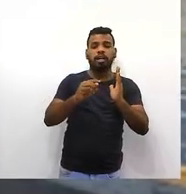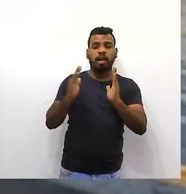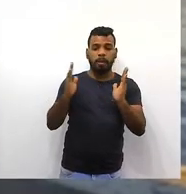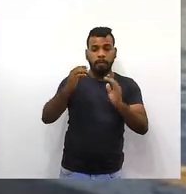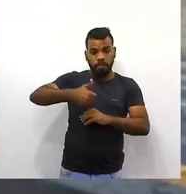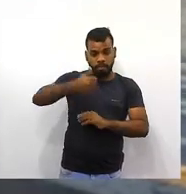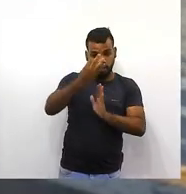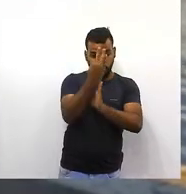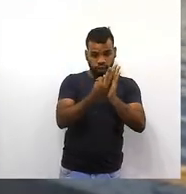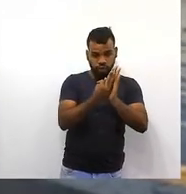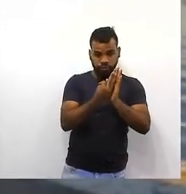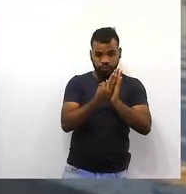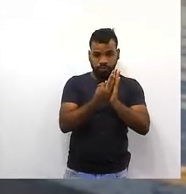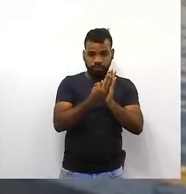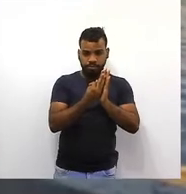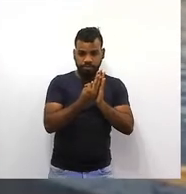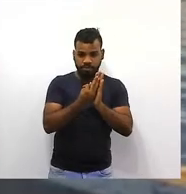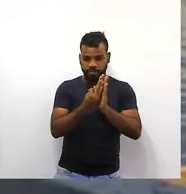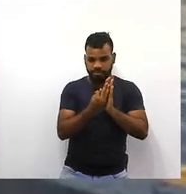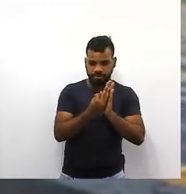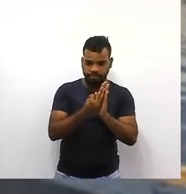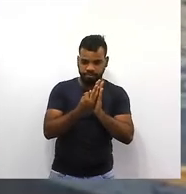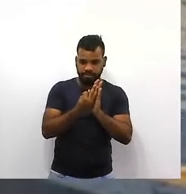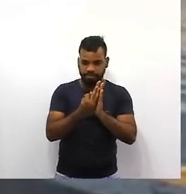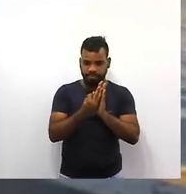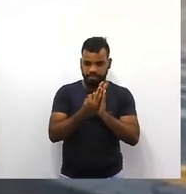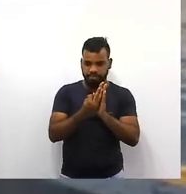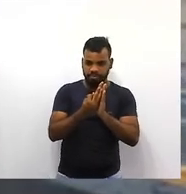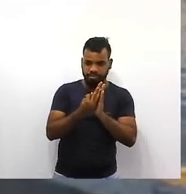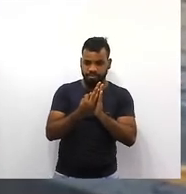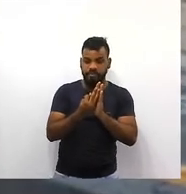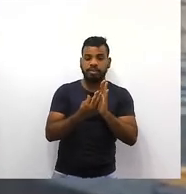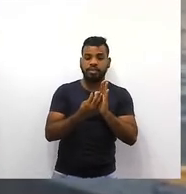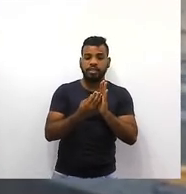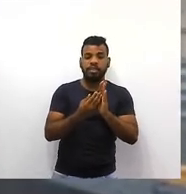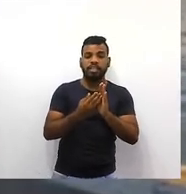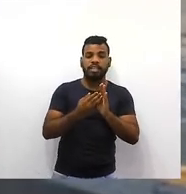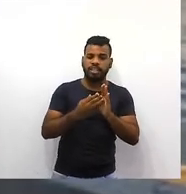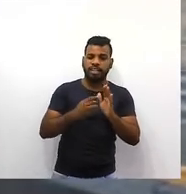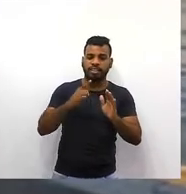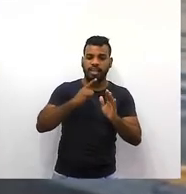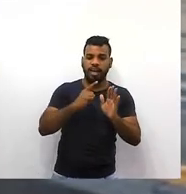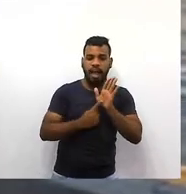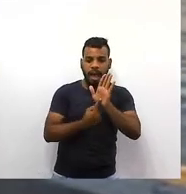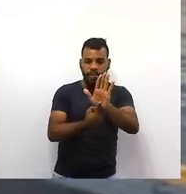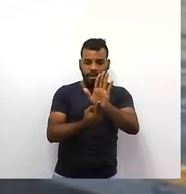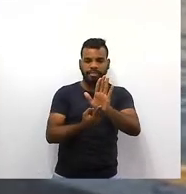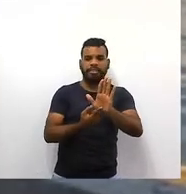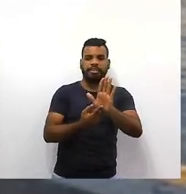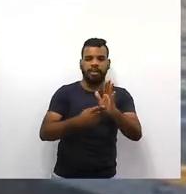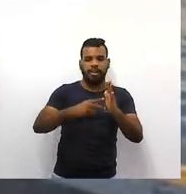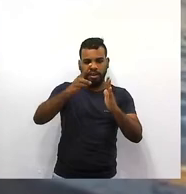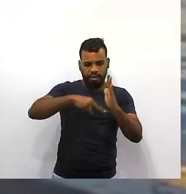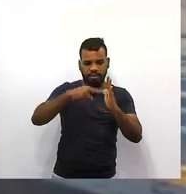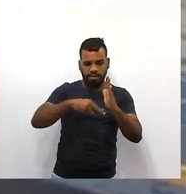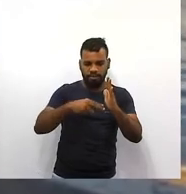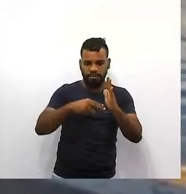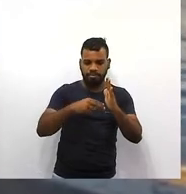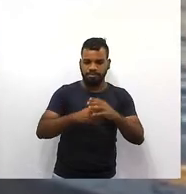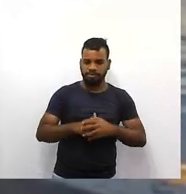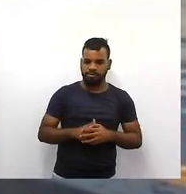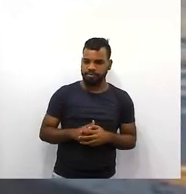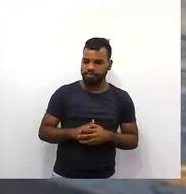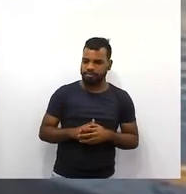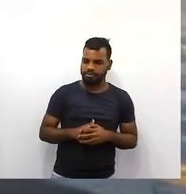texto, tá? É um momento em que o Severino retirante, ele se apresenta ao leitor, tá? E vocês